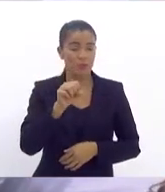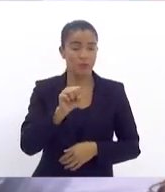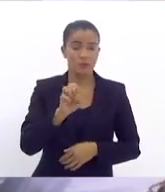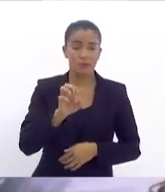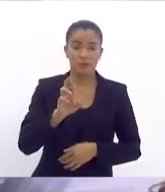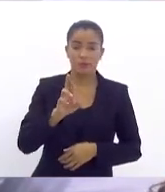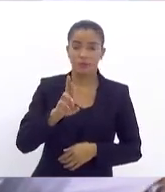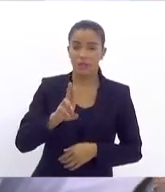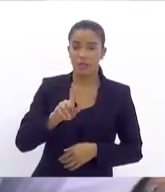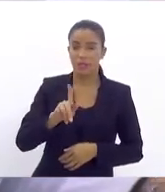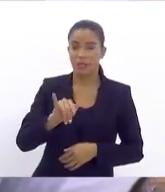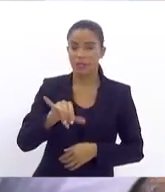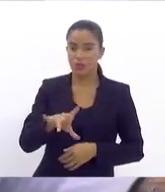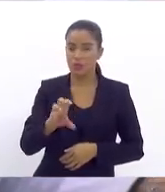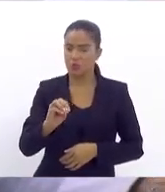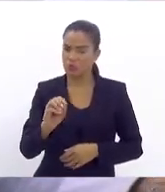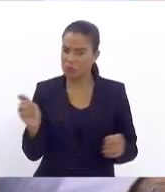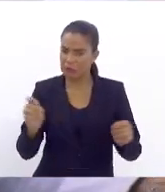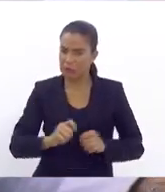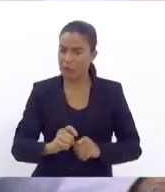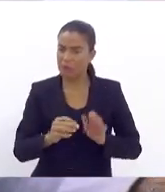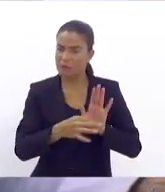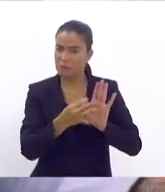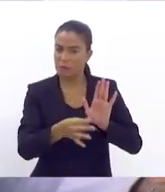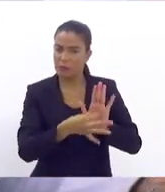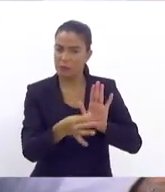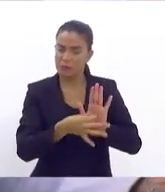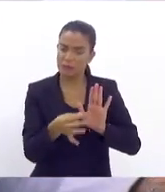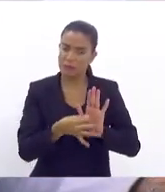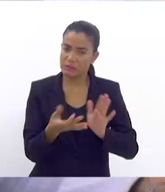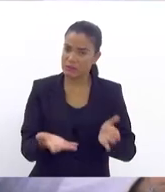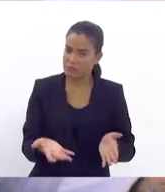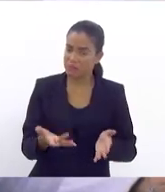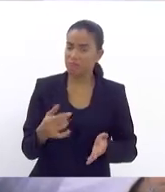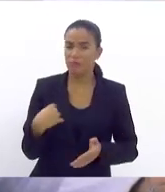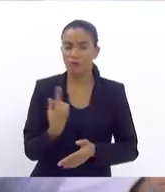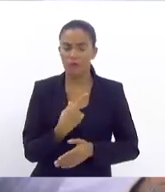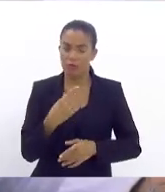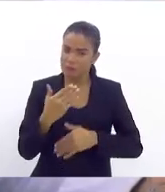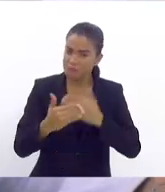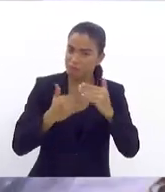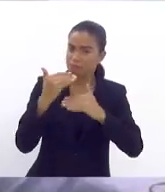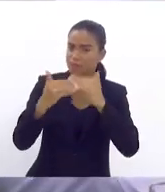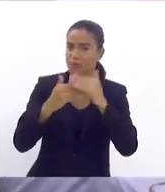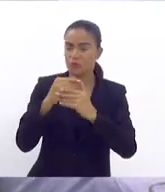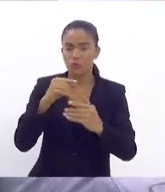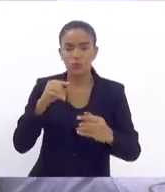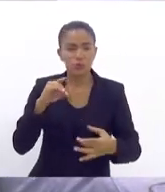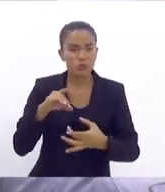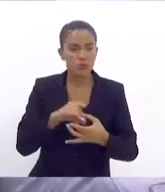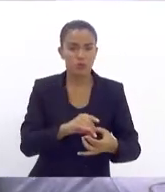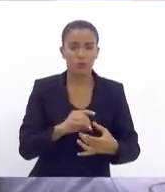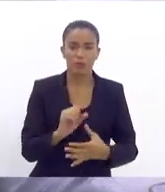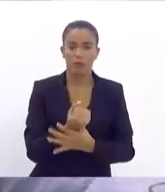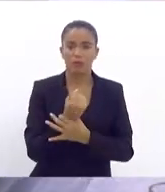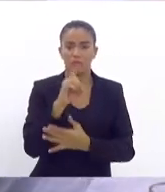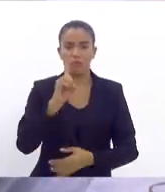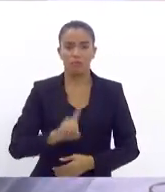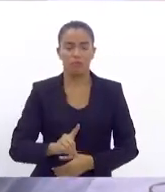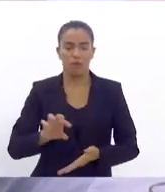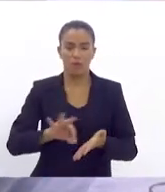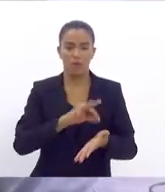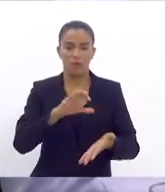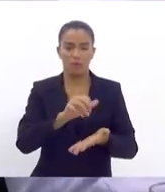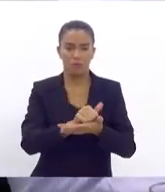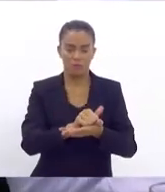parecer é possível fazer. A nossa ideia é fazer um parecer que nos faça avançar nesse sentido da garantia do direito à matrícula